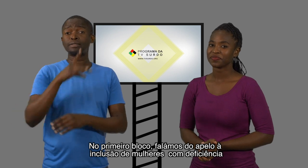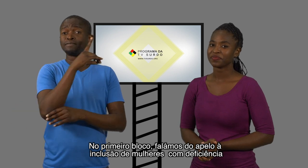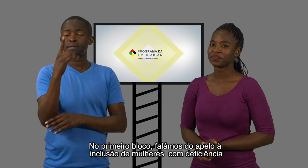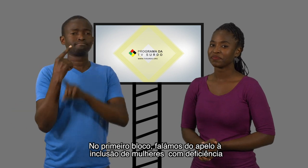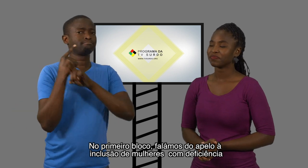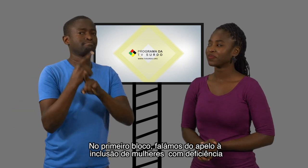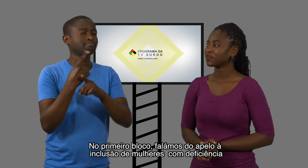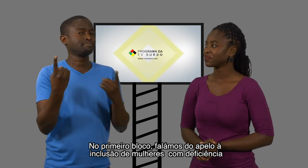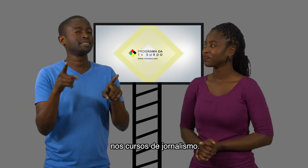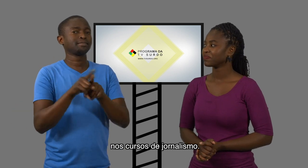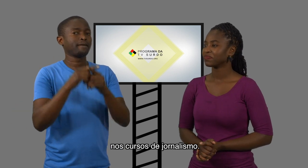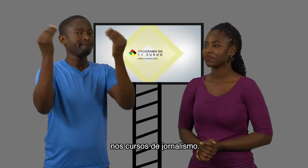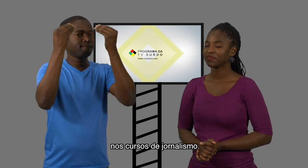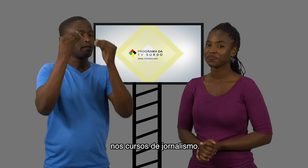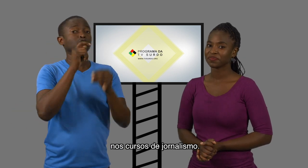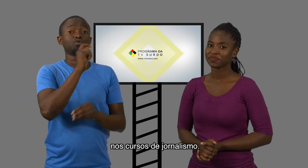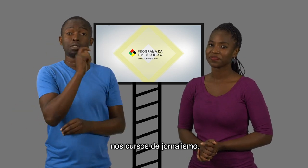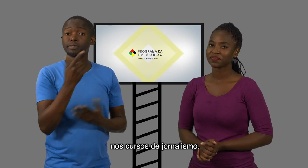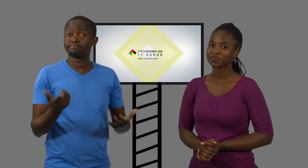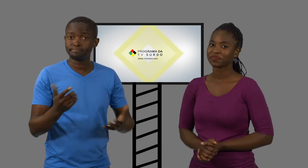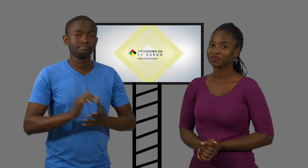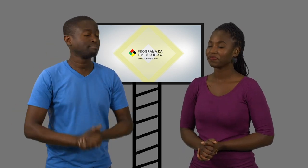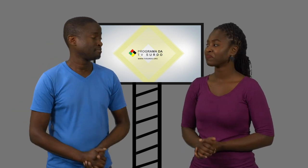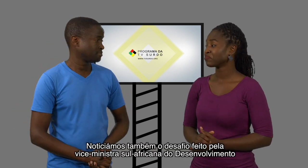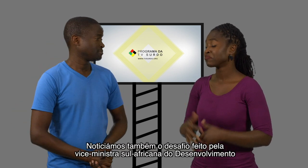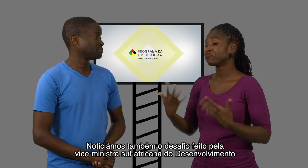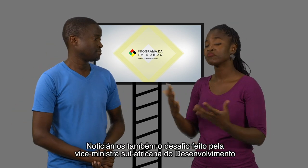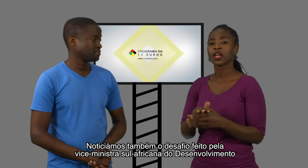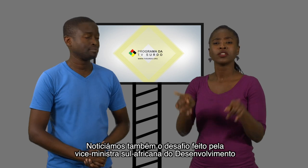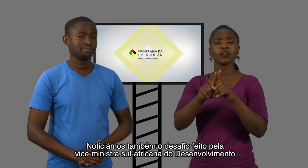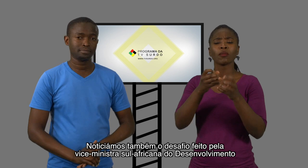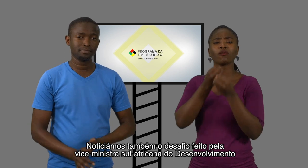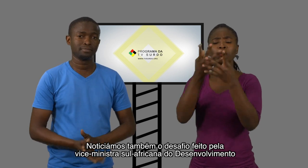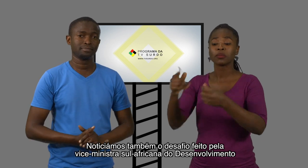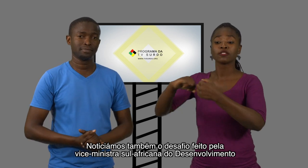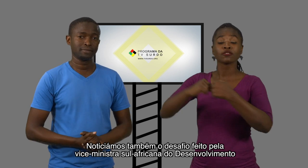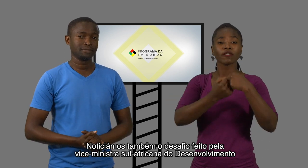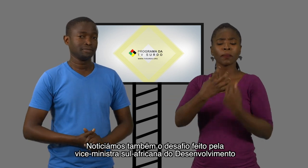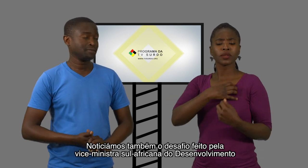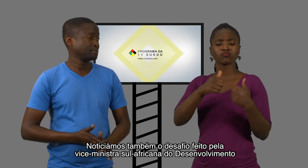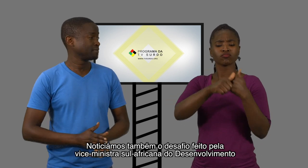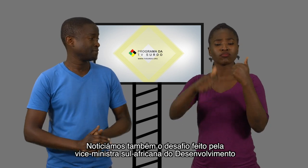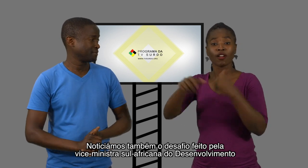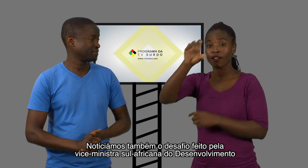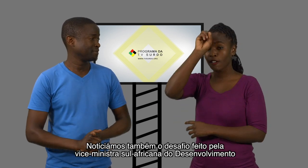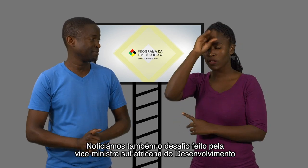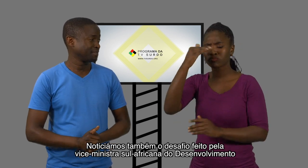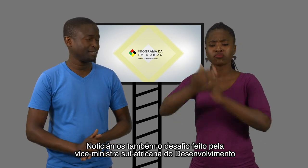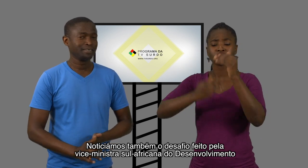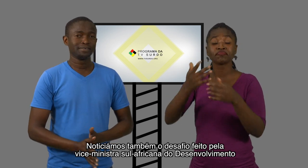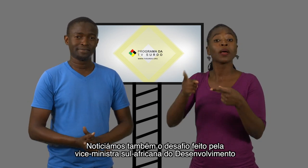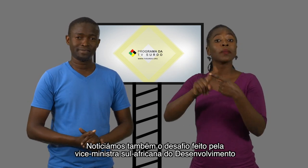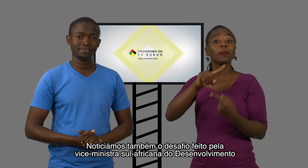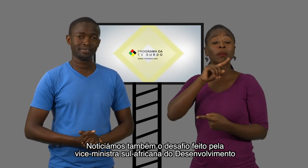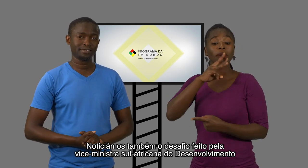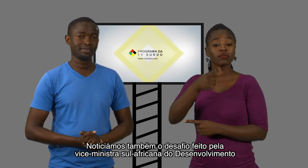mulheres com deficiência nos cursos de jornalismo. Noticiamos também o desafio feito pela vice-ministra sul